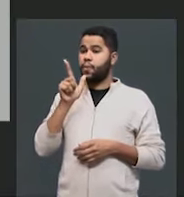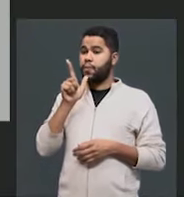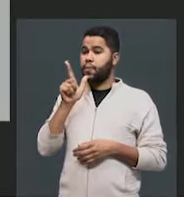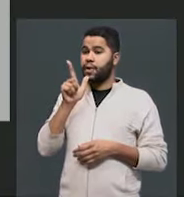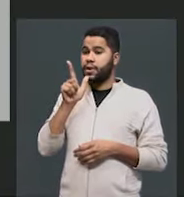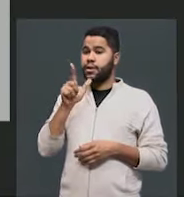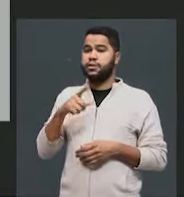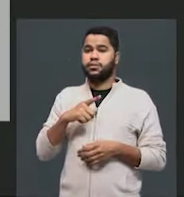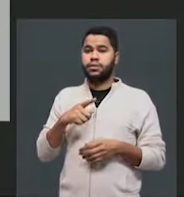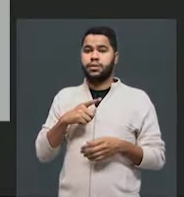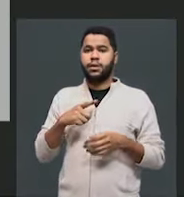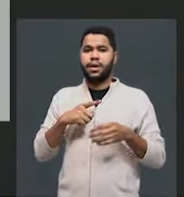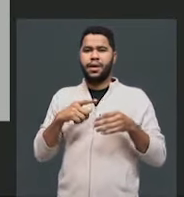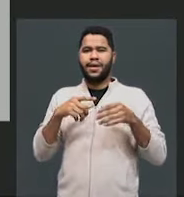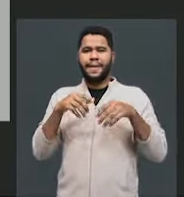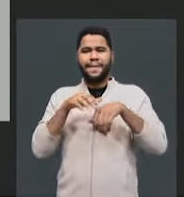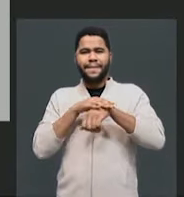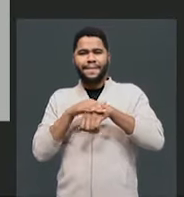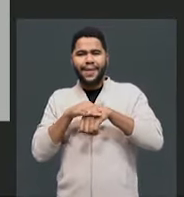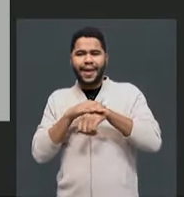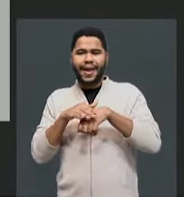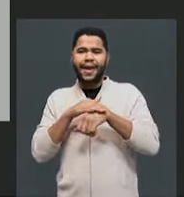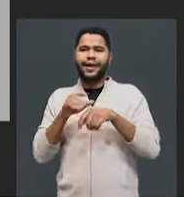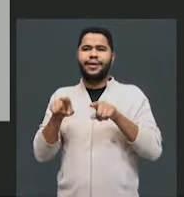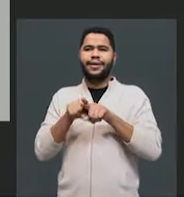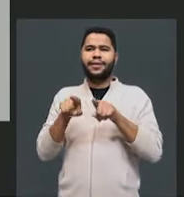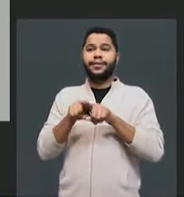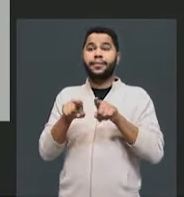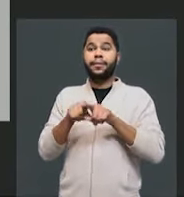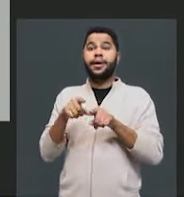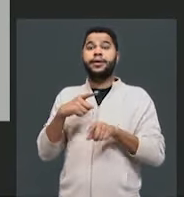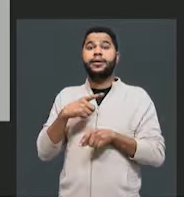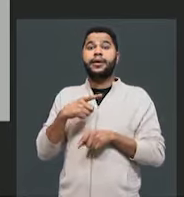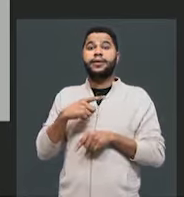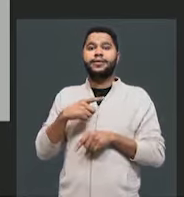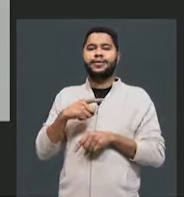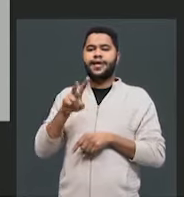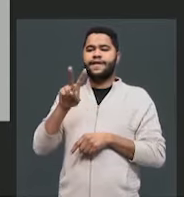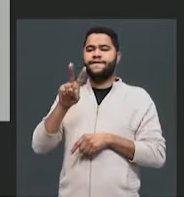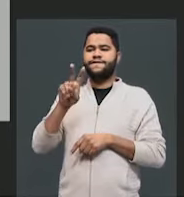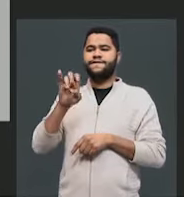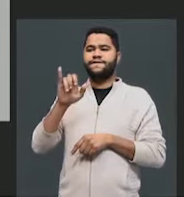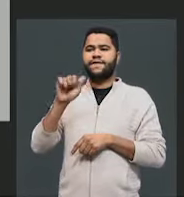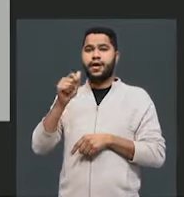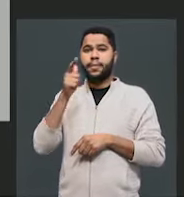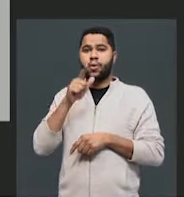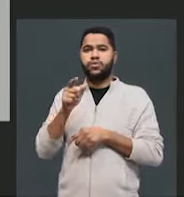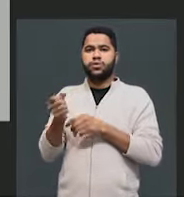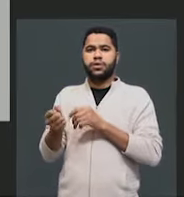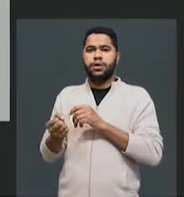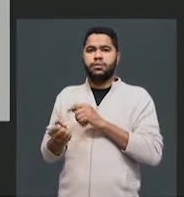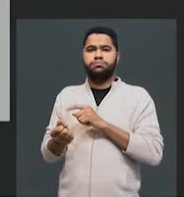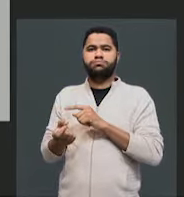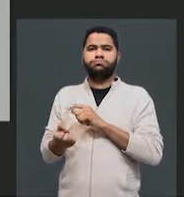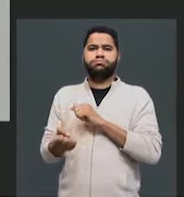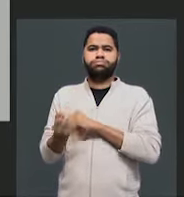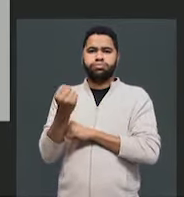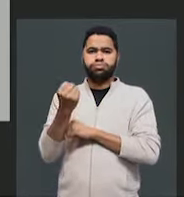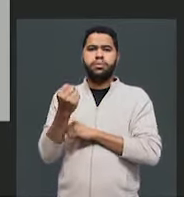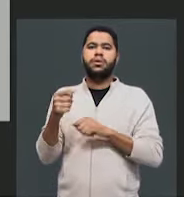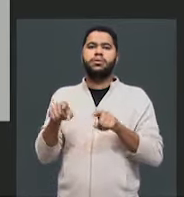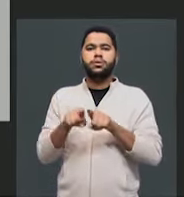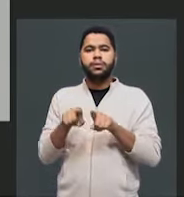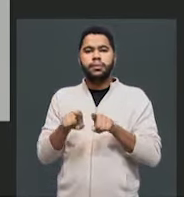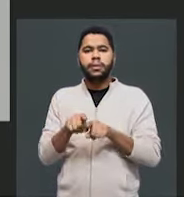tem a pele, tem um monte de veias que vão levar sangue para ele entumecer, para ter a ereção, né? E ele tem